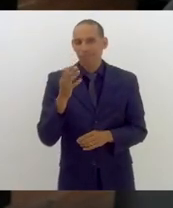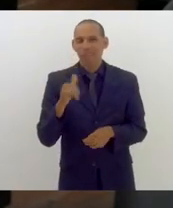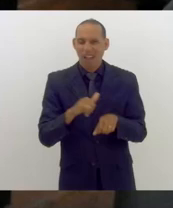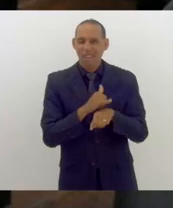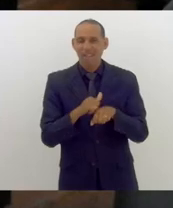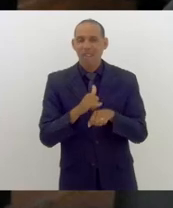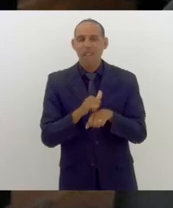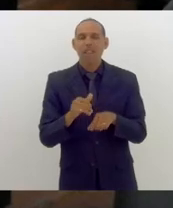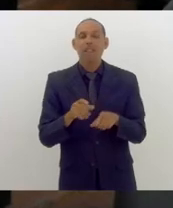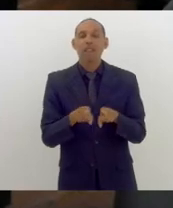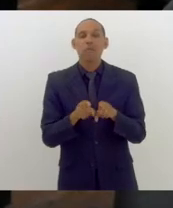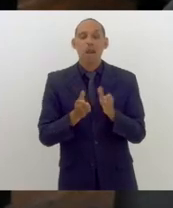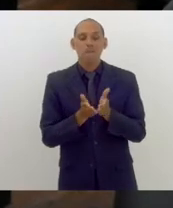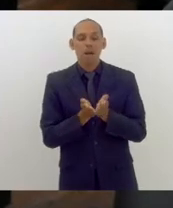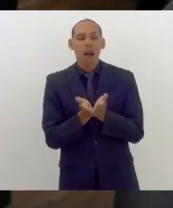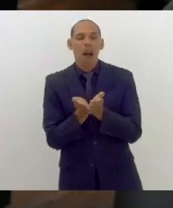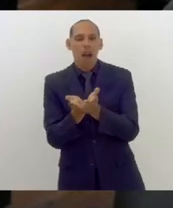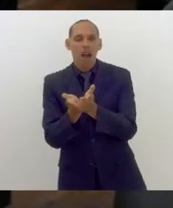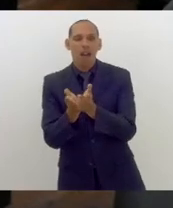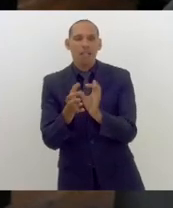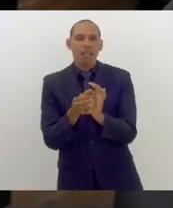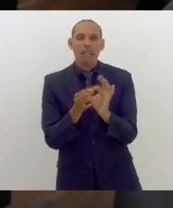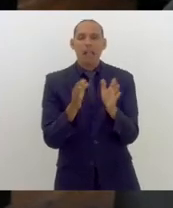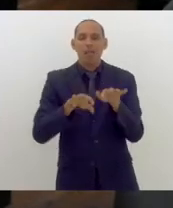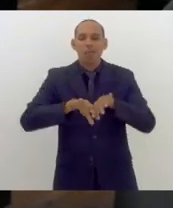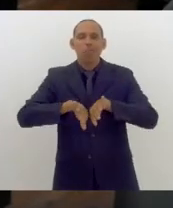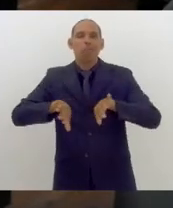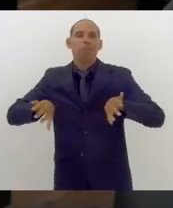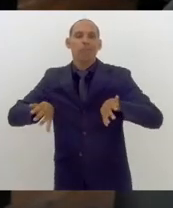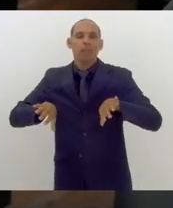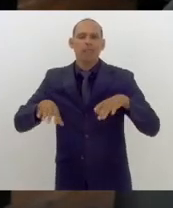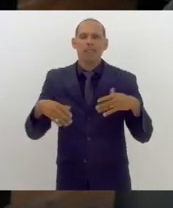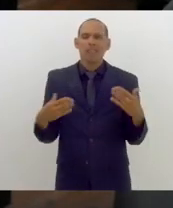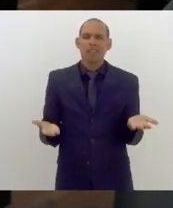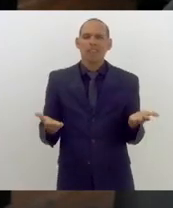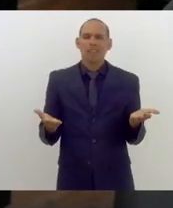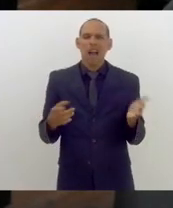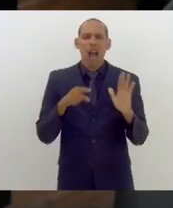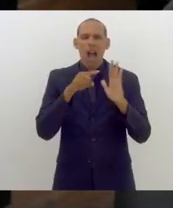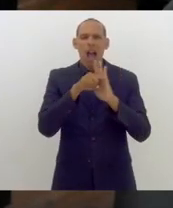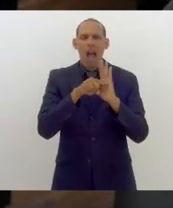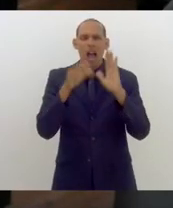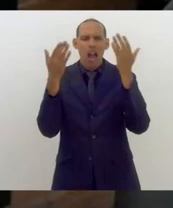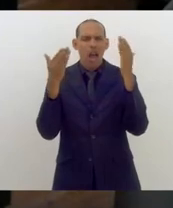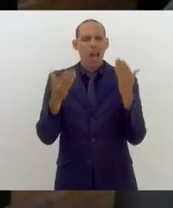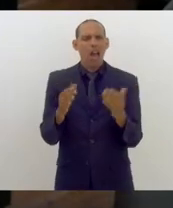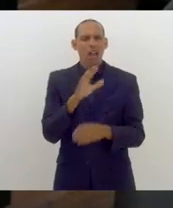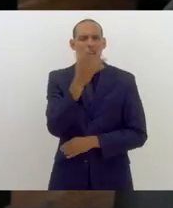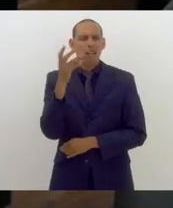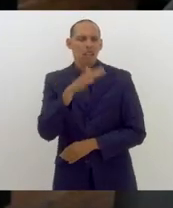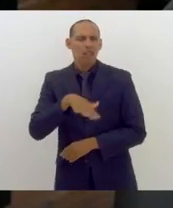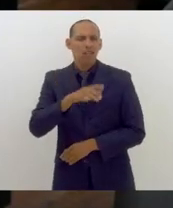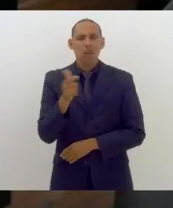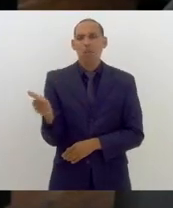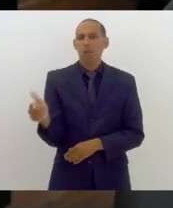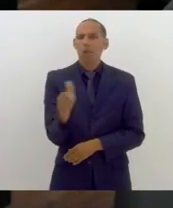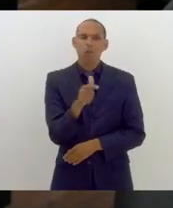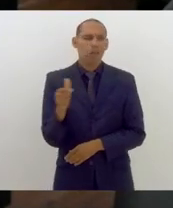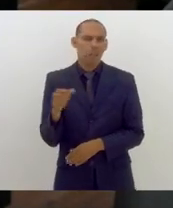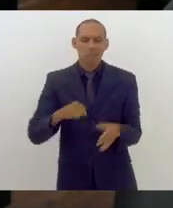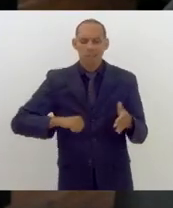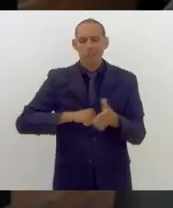os barcos né as embarcações foram licenciadas separados Então você não tem uma análise ambiental é um pacto